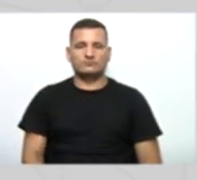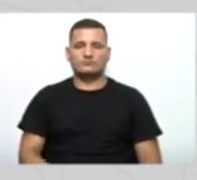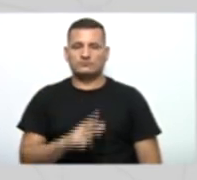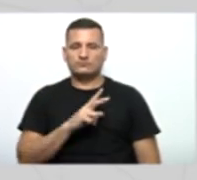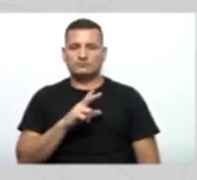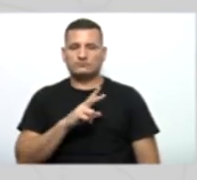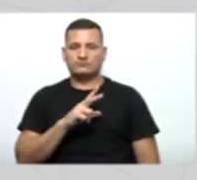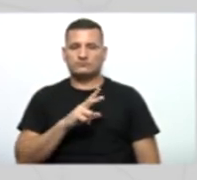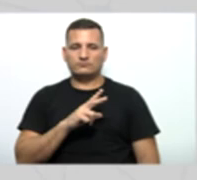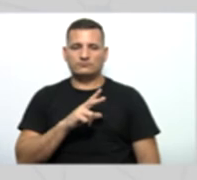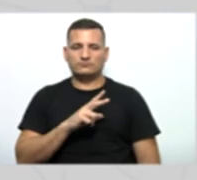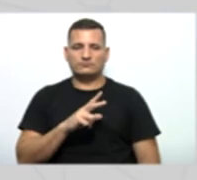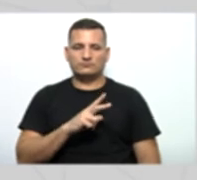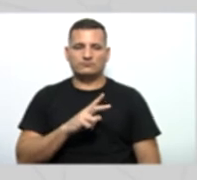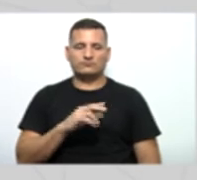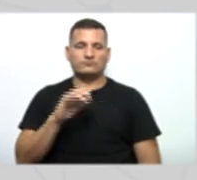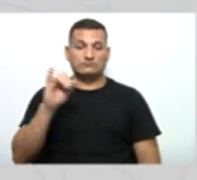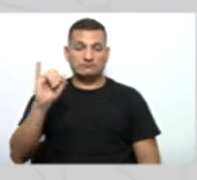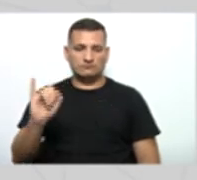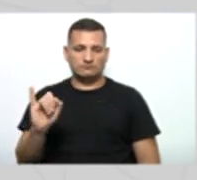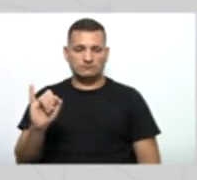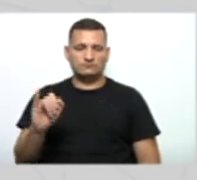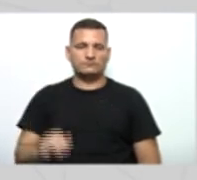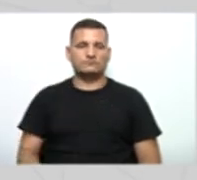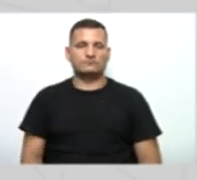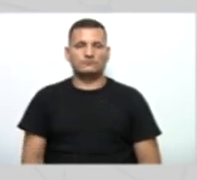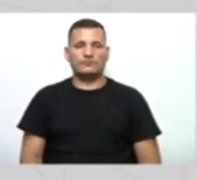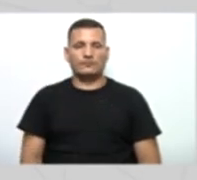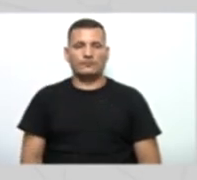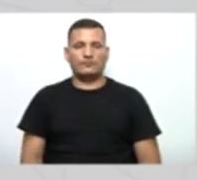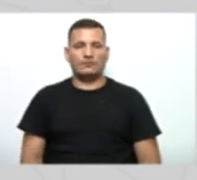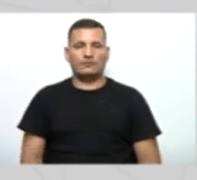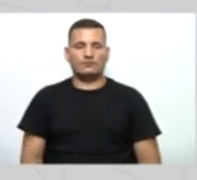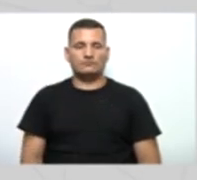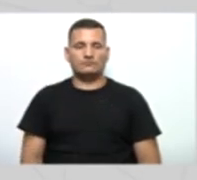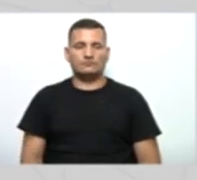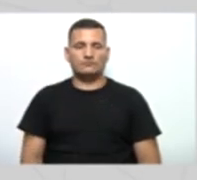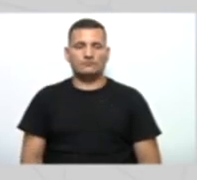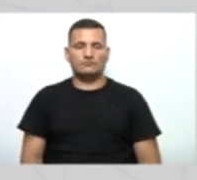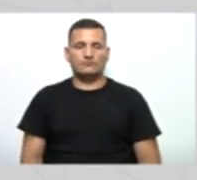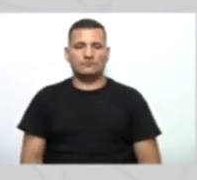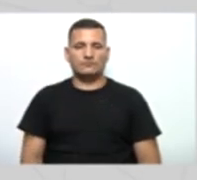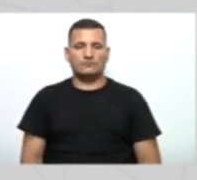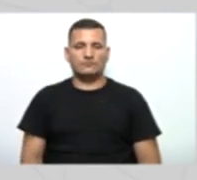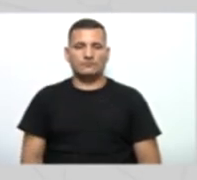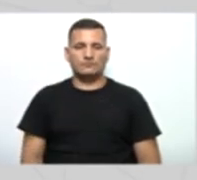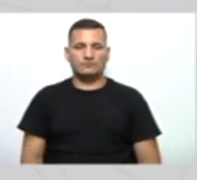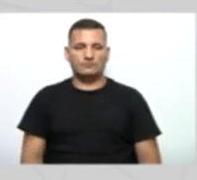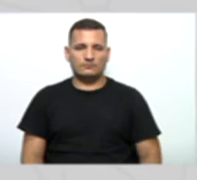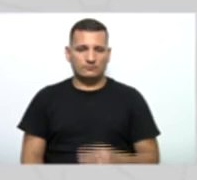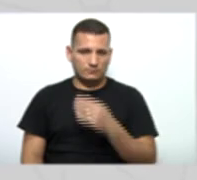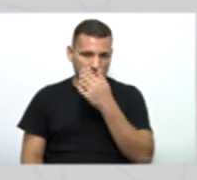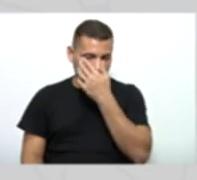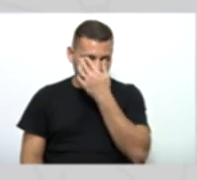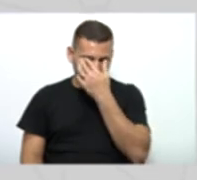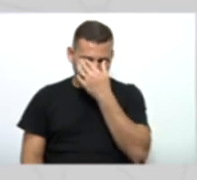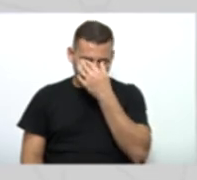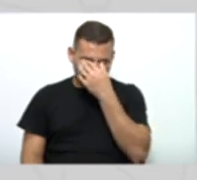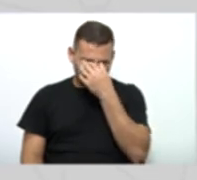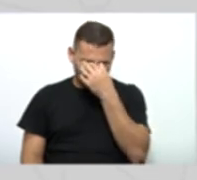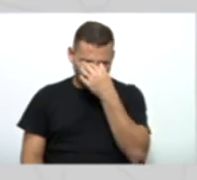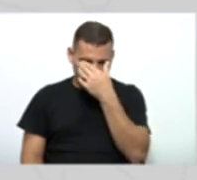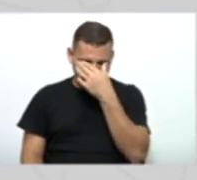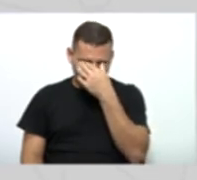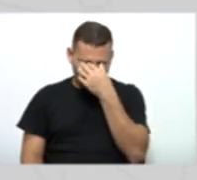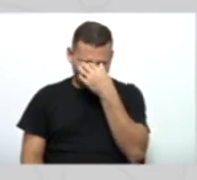Recebe o parâmetro i. Agora, nós poderíamos finalizar sem a criação de um método de classe. Igual nós